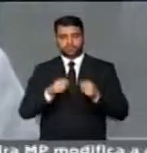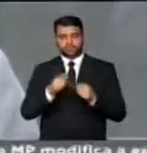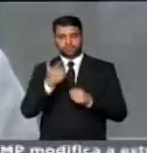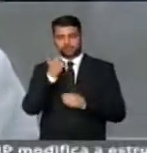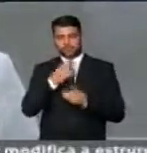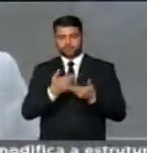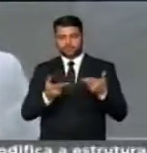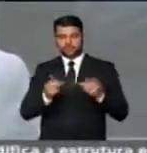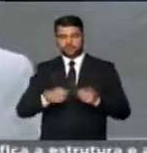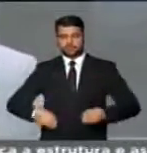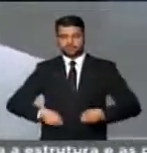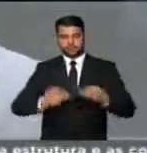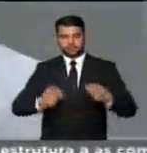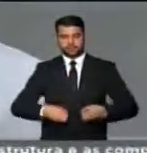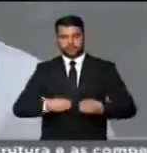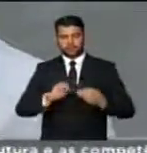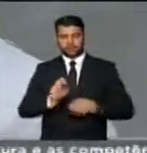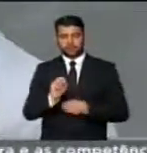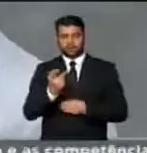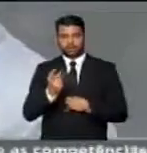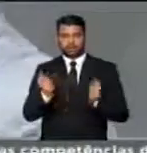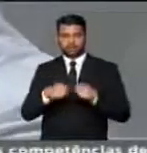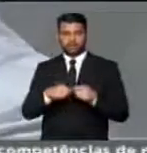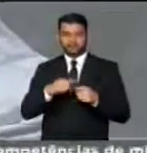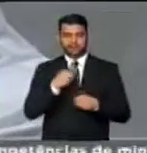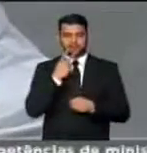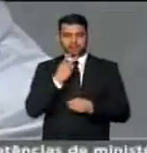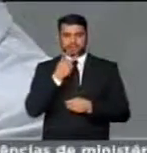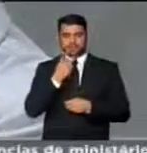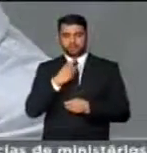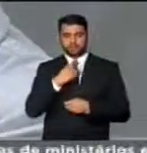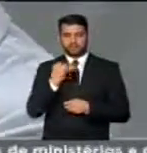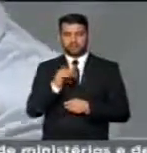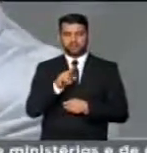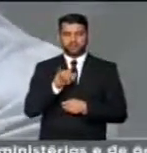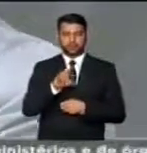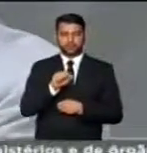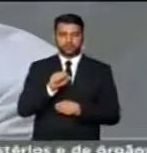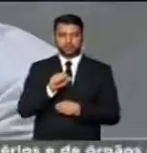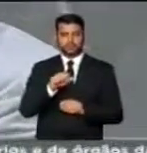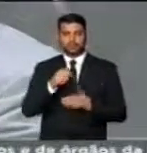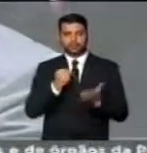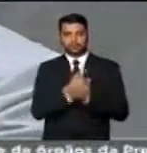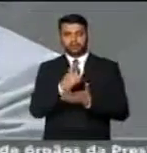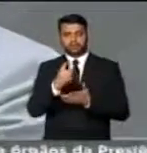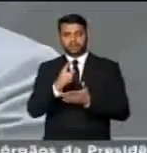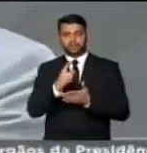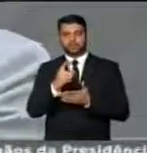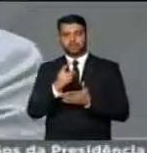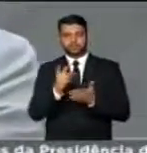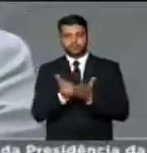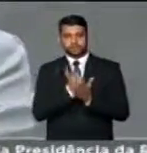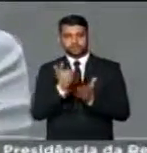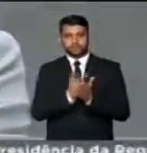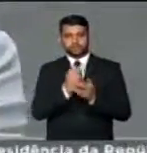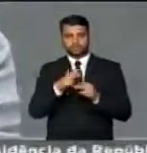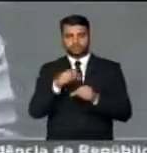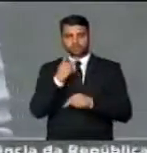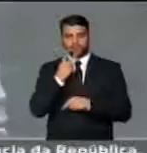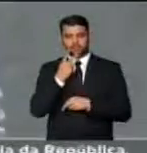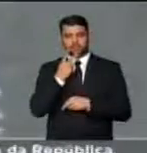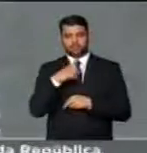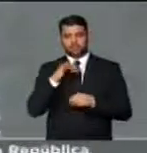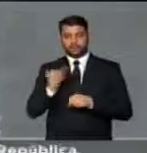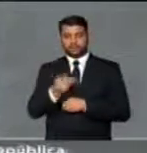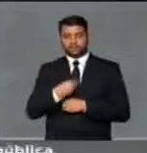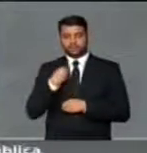ser considerado um gasto ou pode ser considerado inconveniente a aquisição de livros. Sem contar que